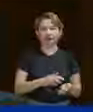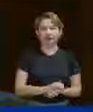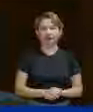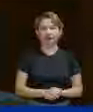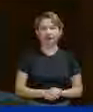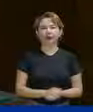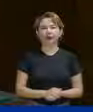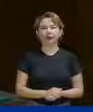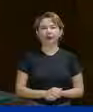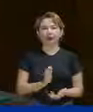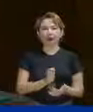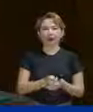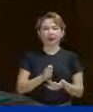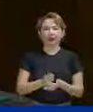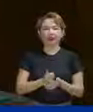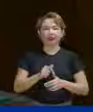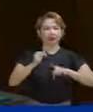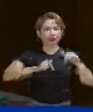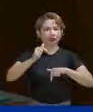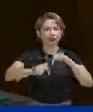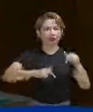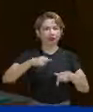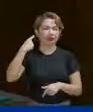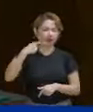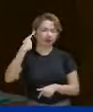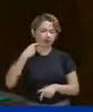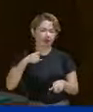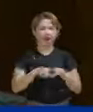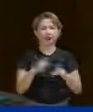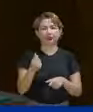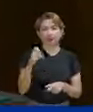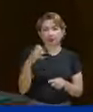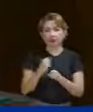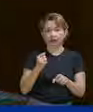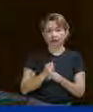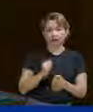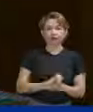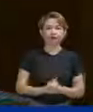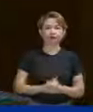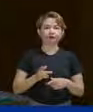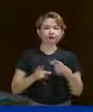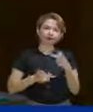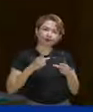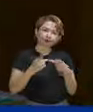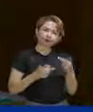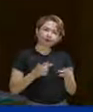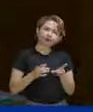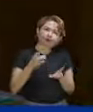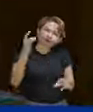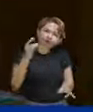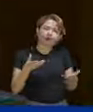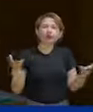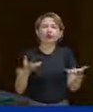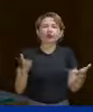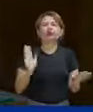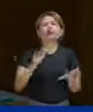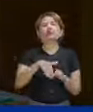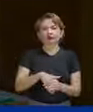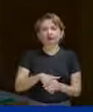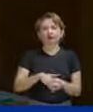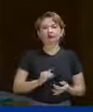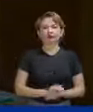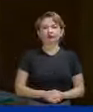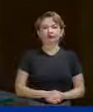honorários advocatícios e contábeis. Feitas essas considerações, passo ao voto.